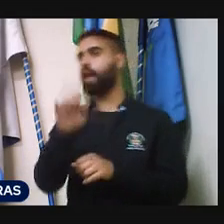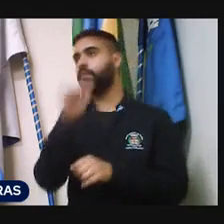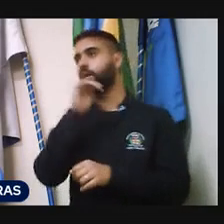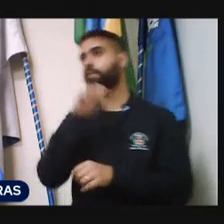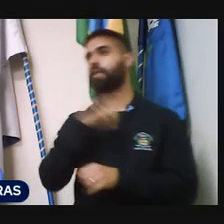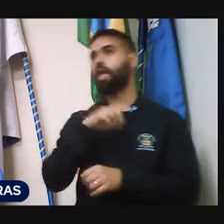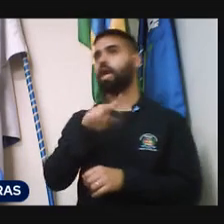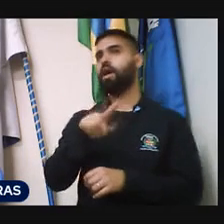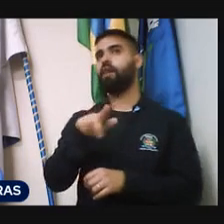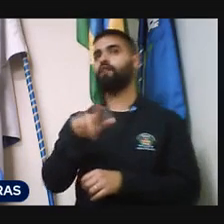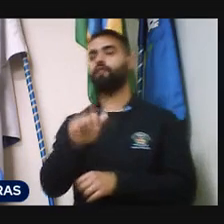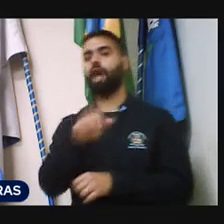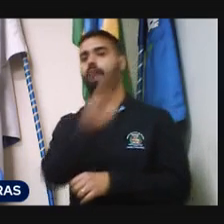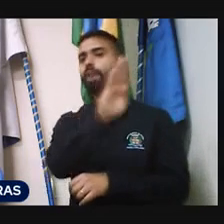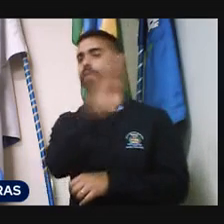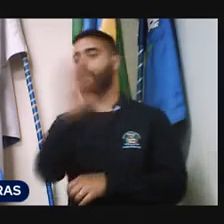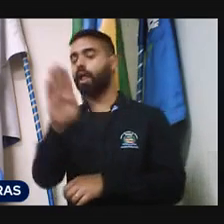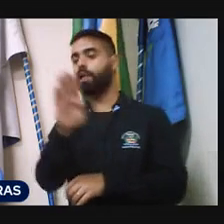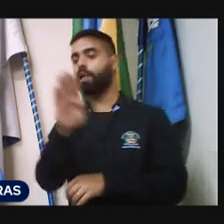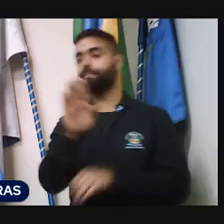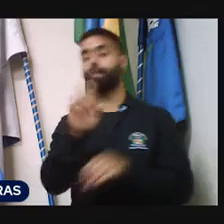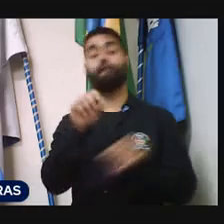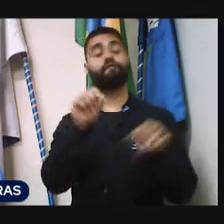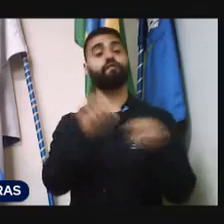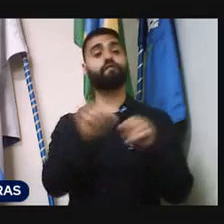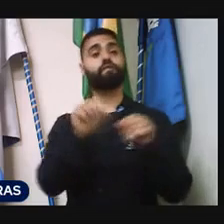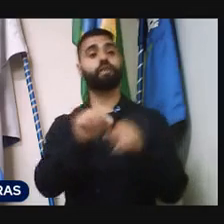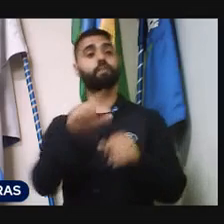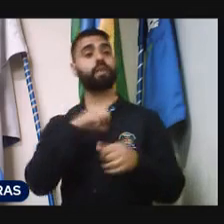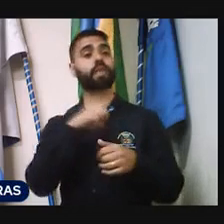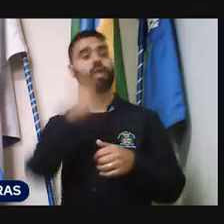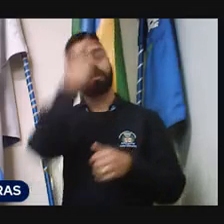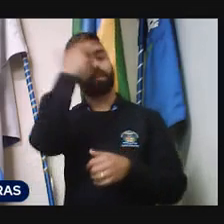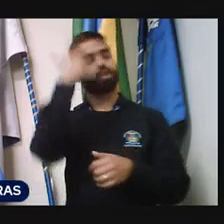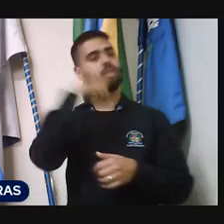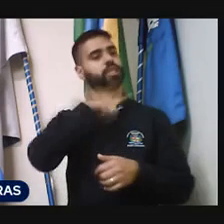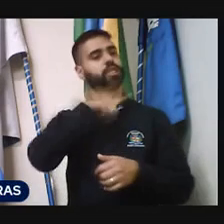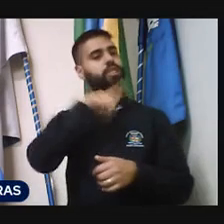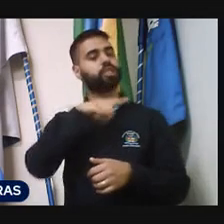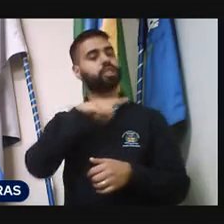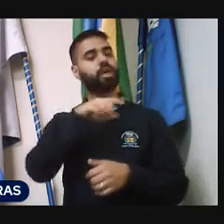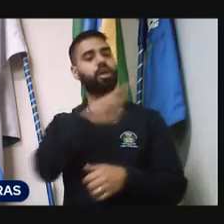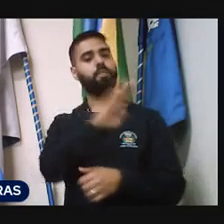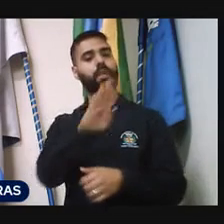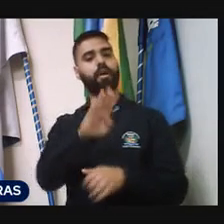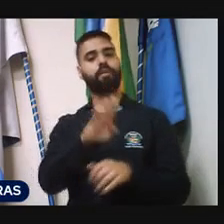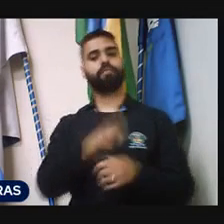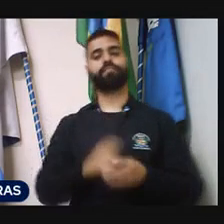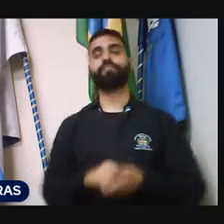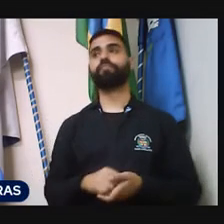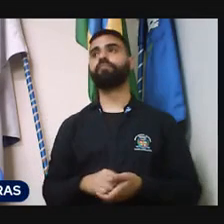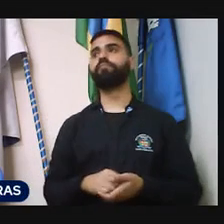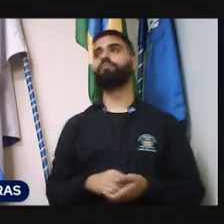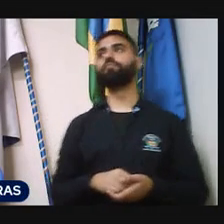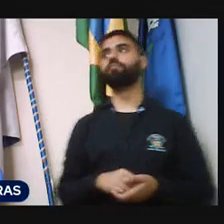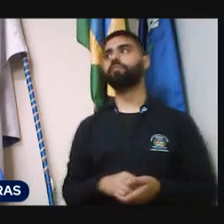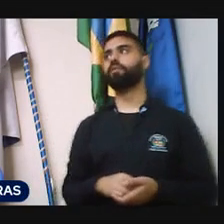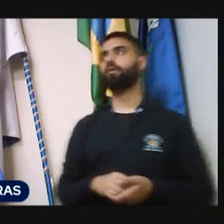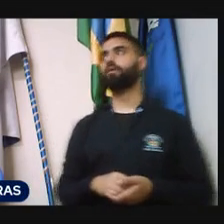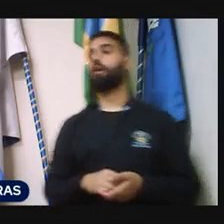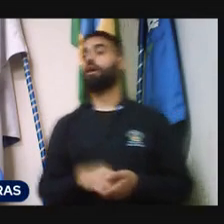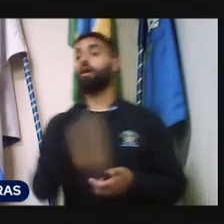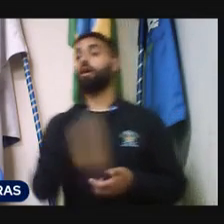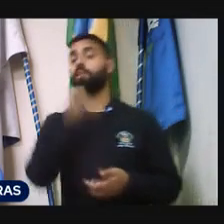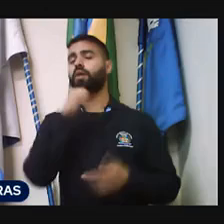passagem vaga no bairro de Fátima lá então foram feitos para ocupar as vagas que tinha nos bairros e é o olhar o caso do